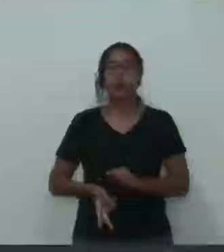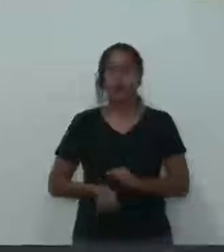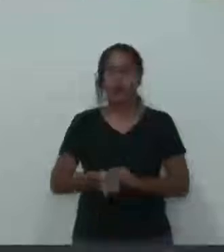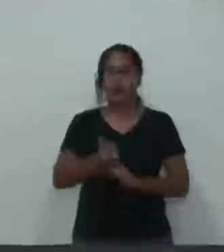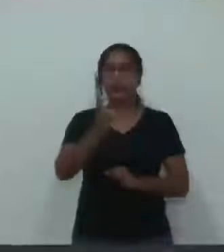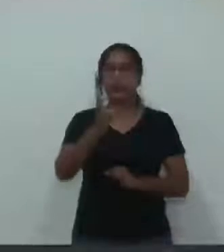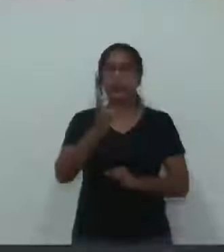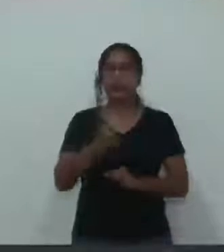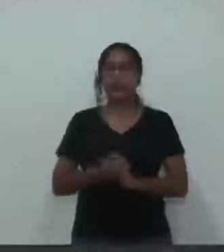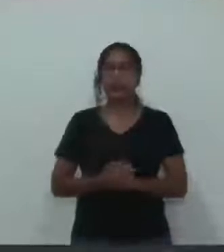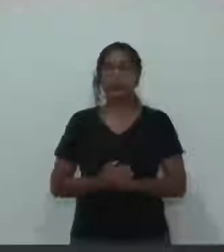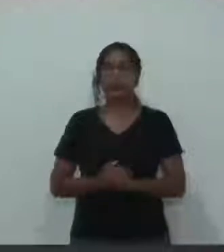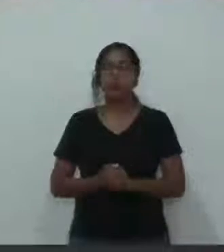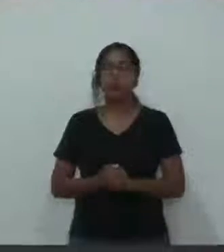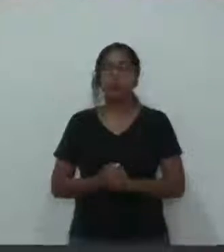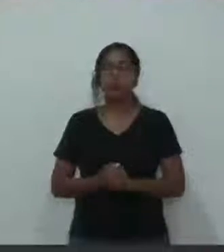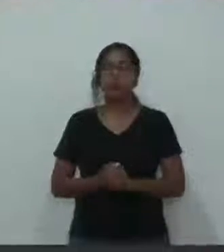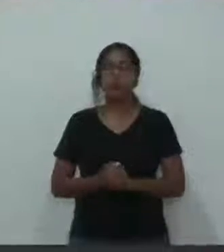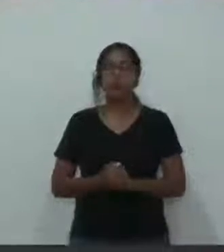Continua em discussão.